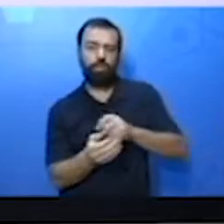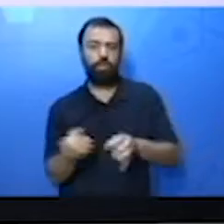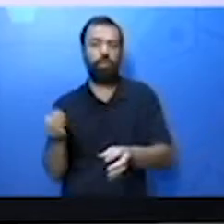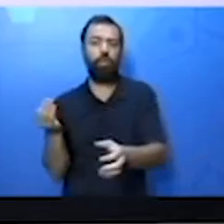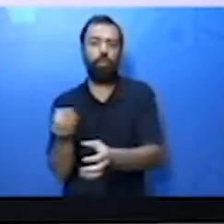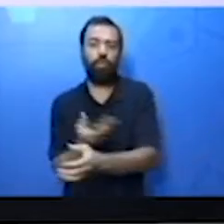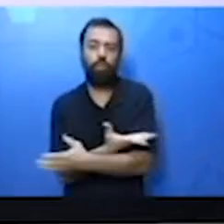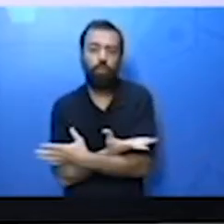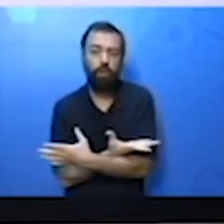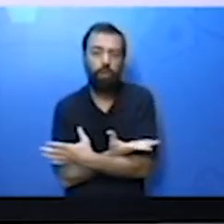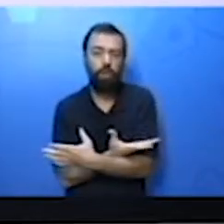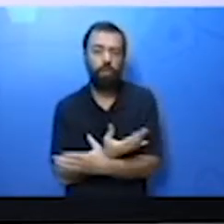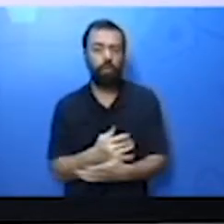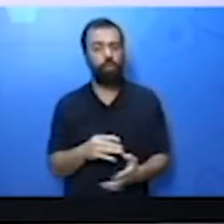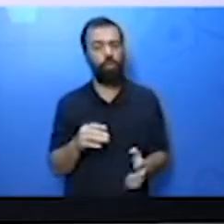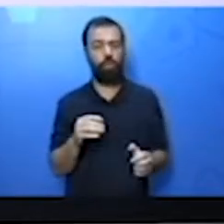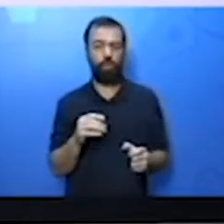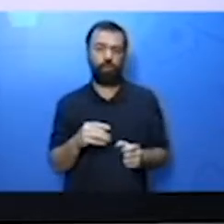reencontraremos.